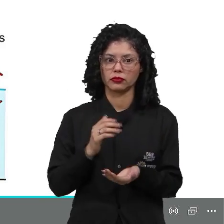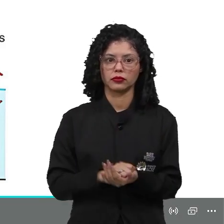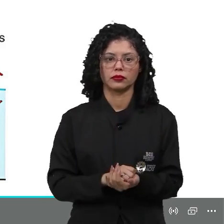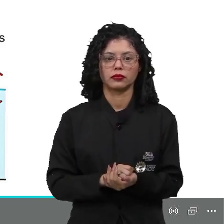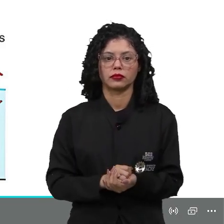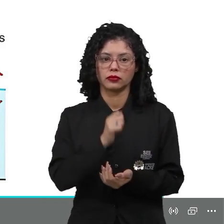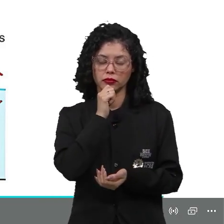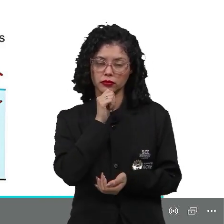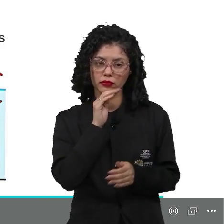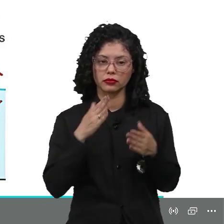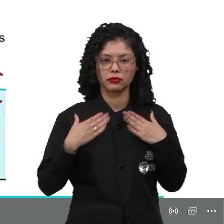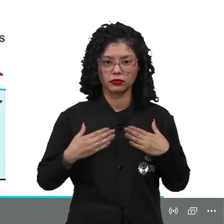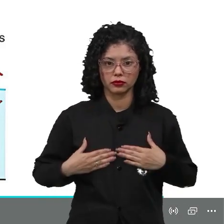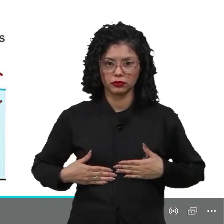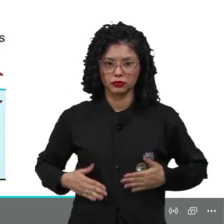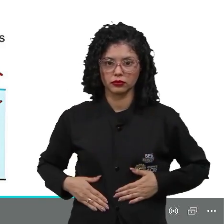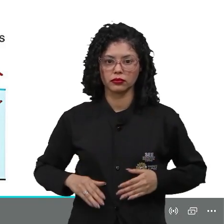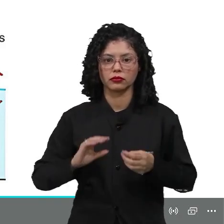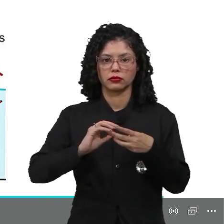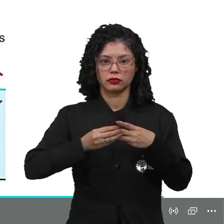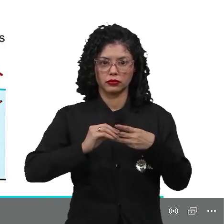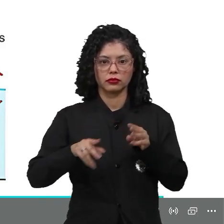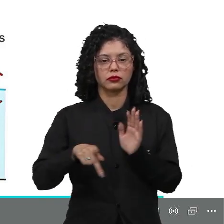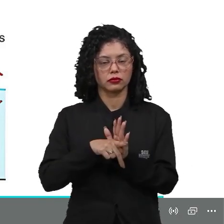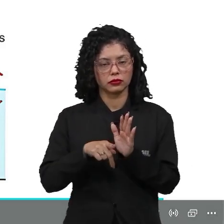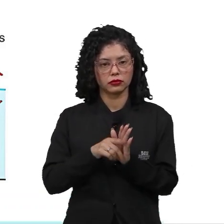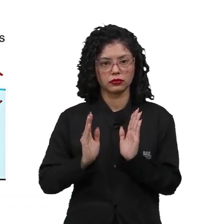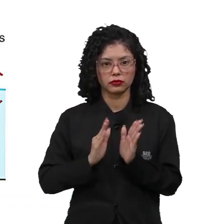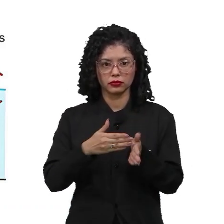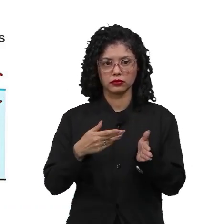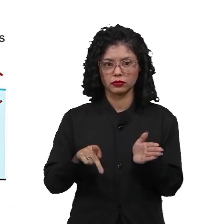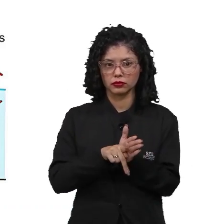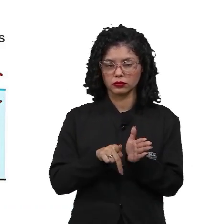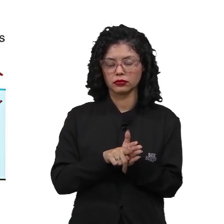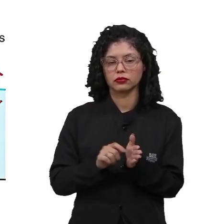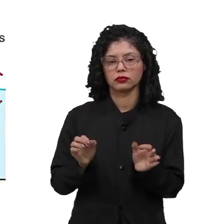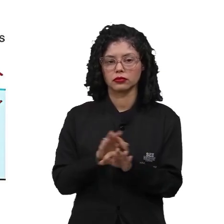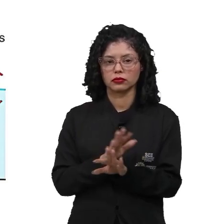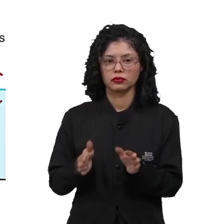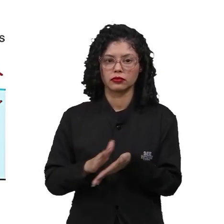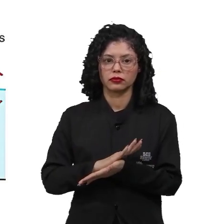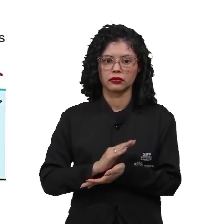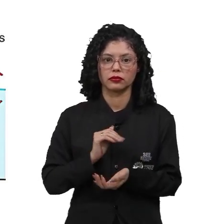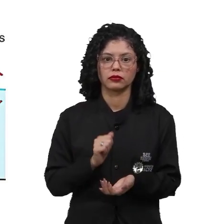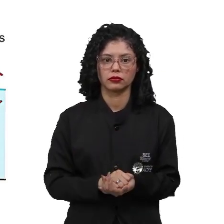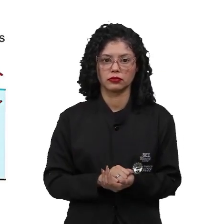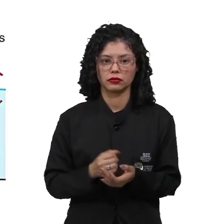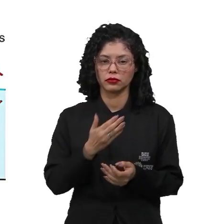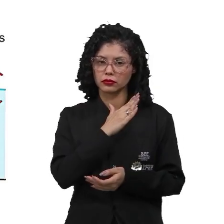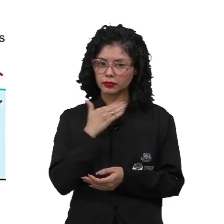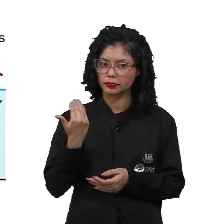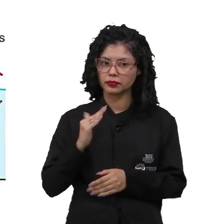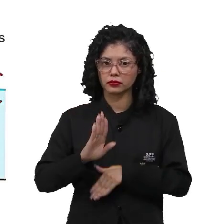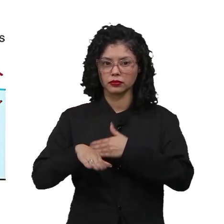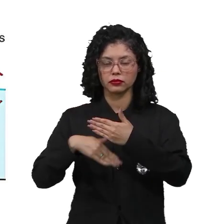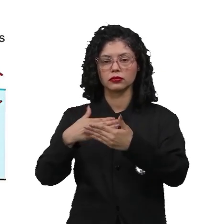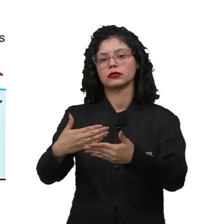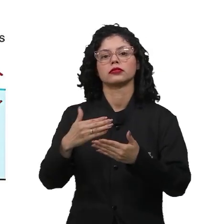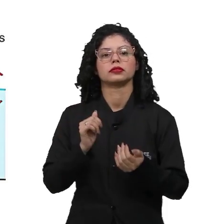dos anticorpos e também das células específicas ali para destruição, eles vão morrer, vão passar por um processo